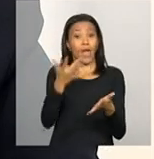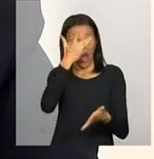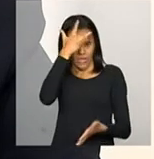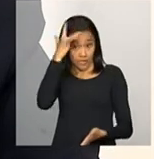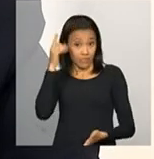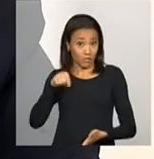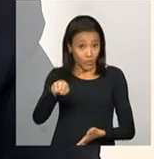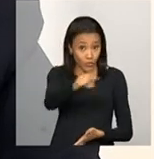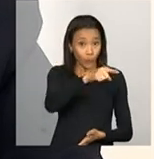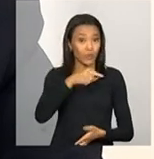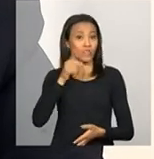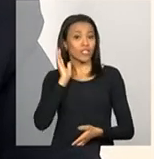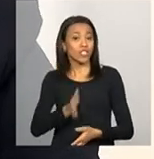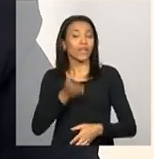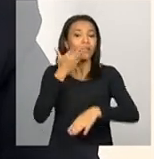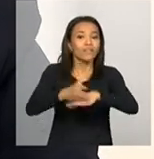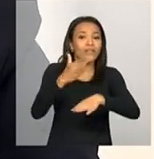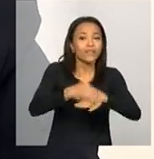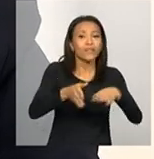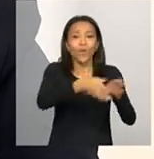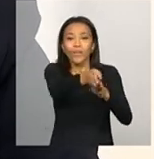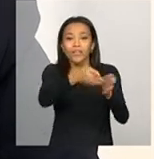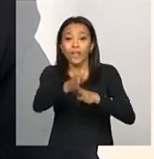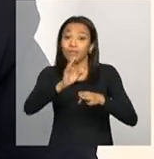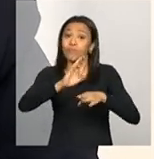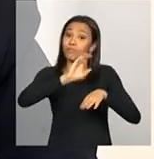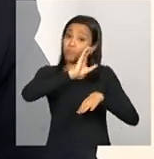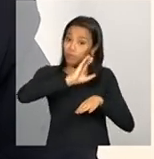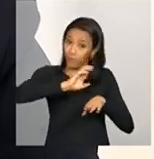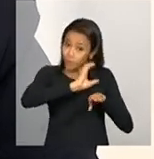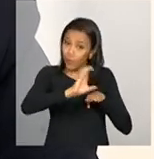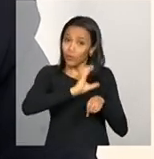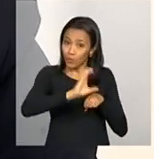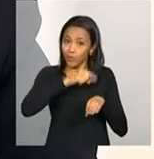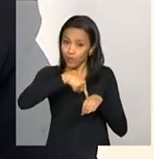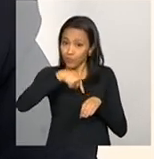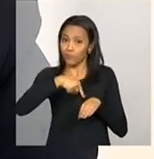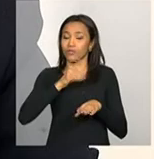sendo qualificadas através do Pronatec, elas têm